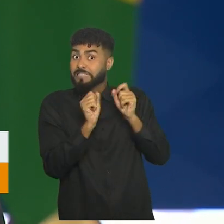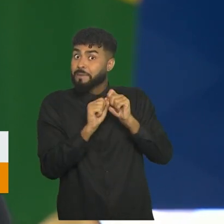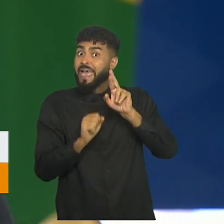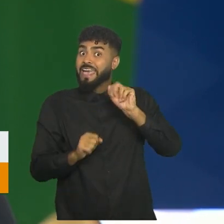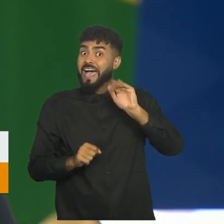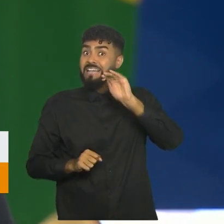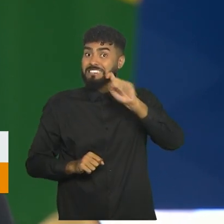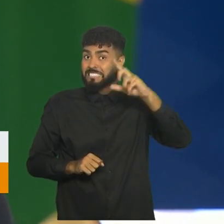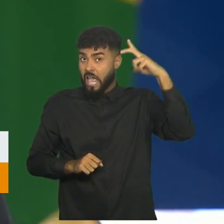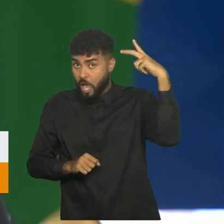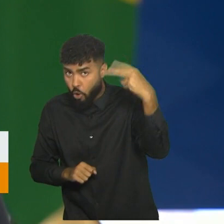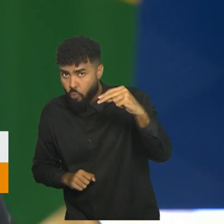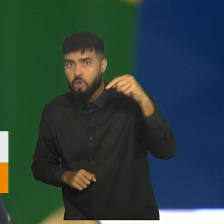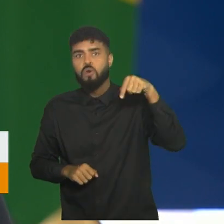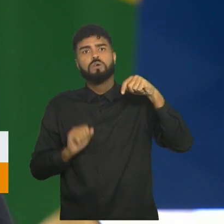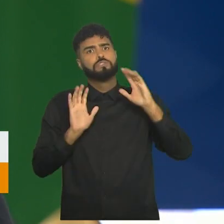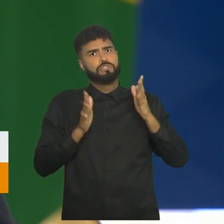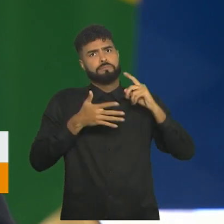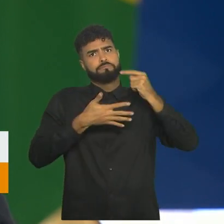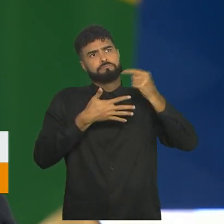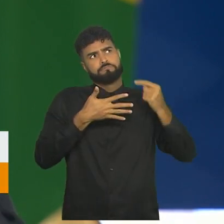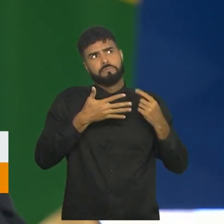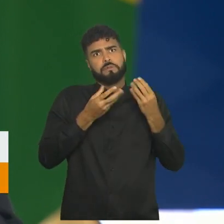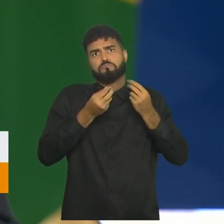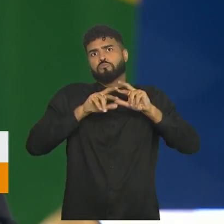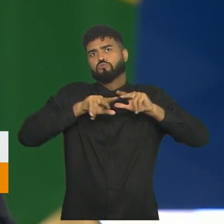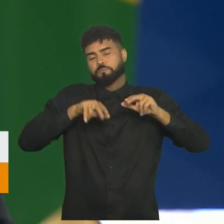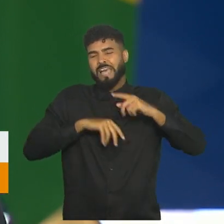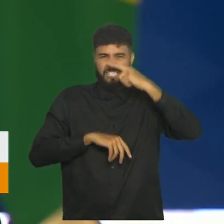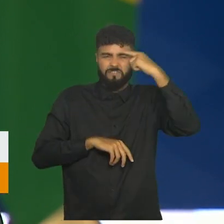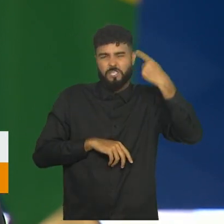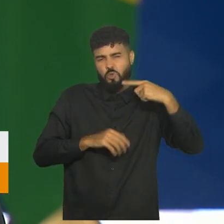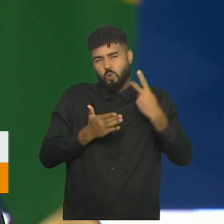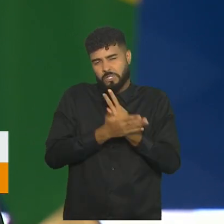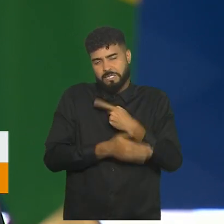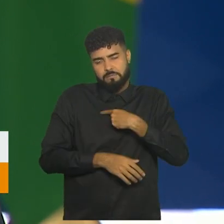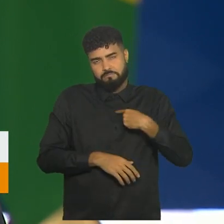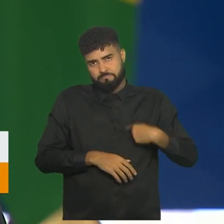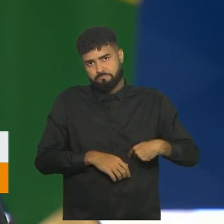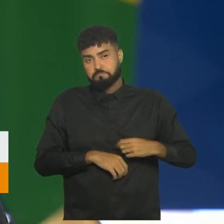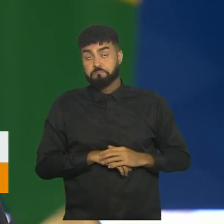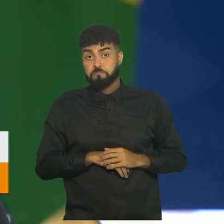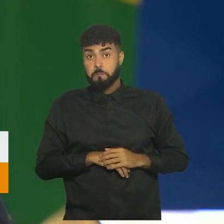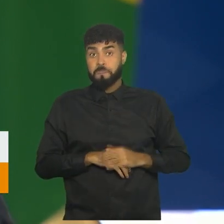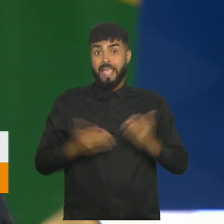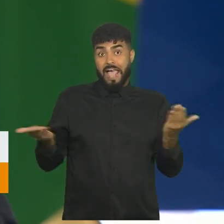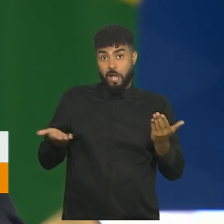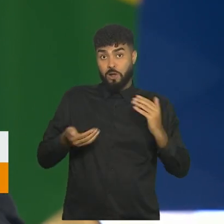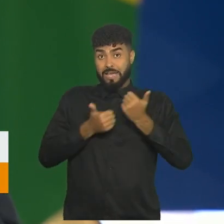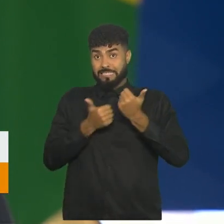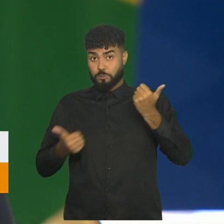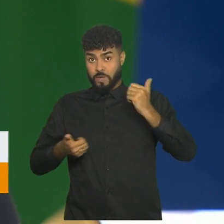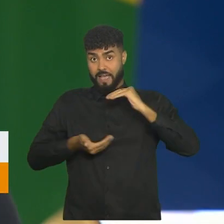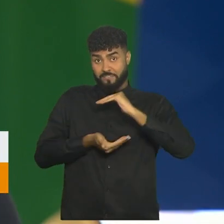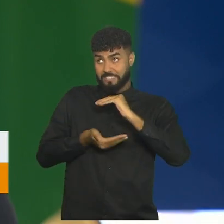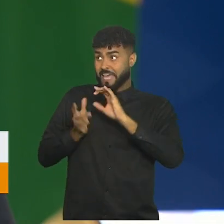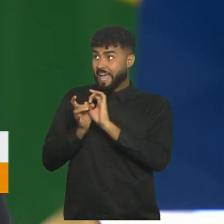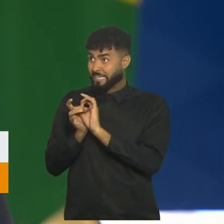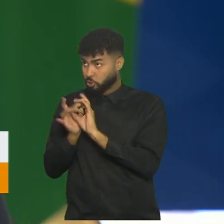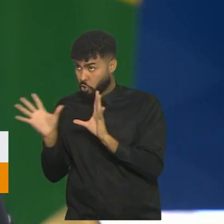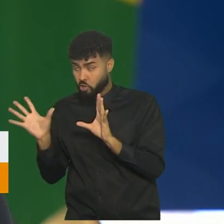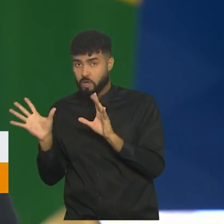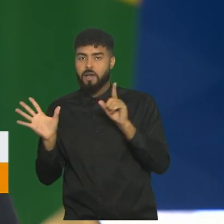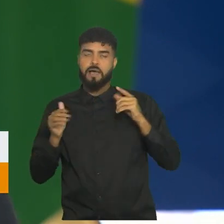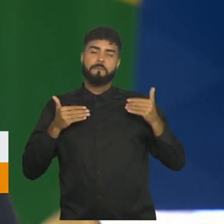são raríssimas, reações adversas a essa vacina. E agora, com essa aprovação pela diretoria da Anvisa, agora o Ministério da Saúde vai